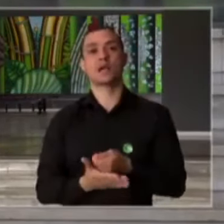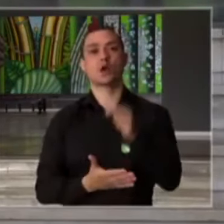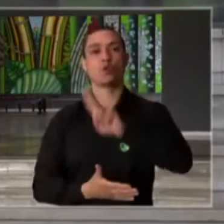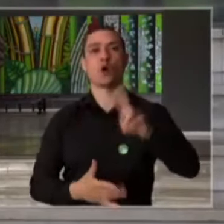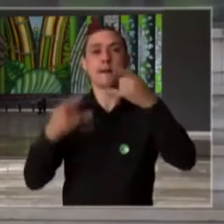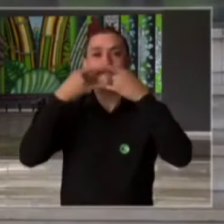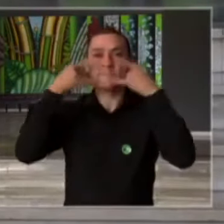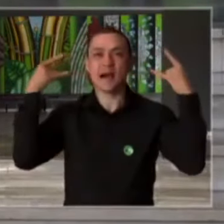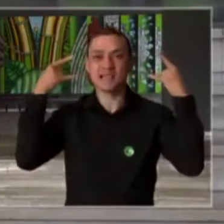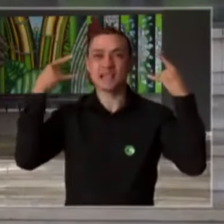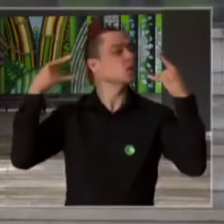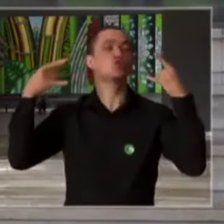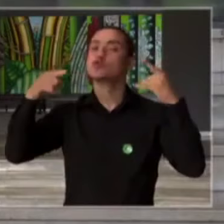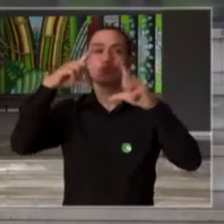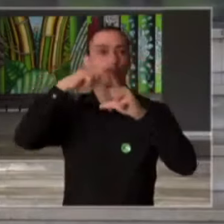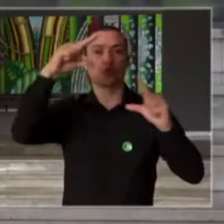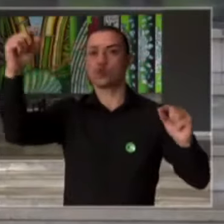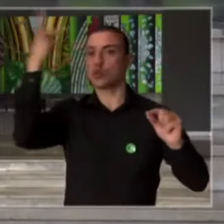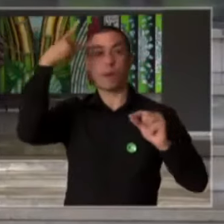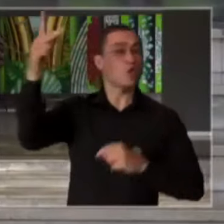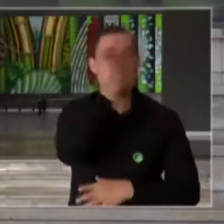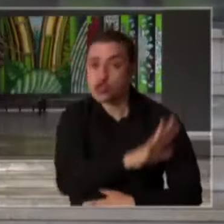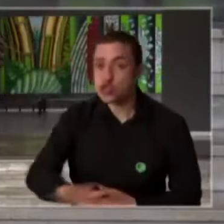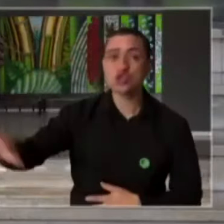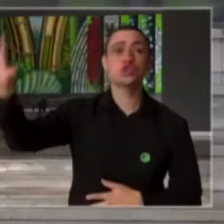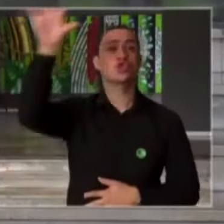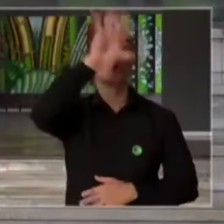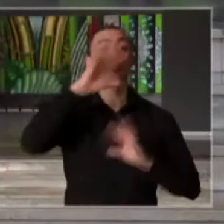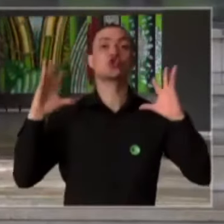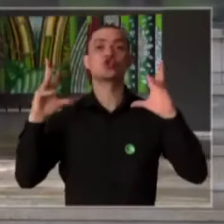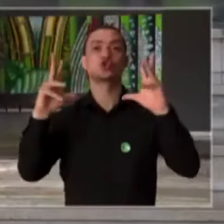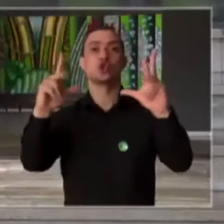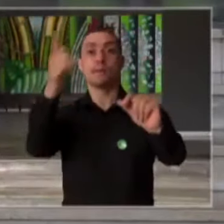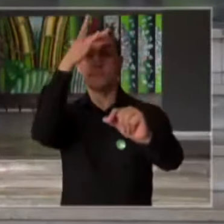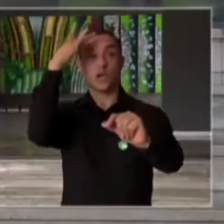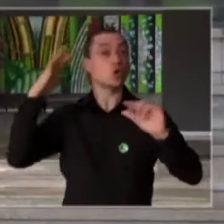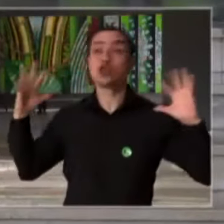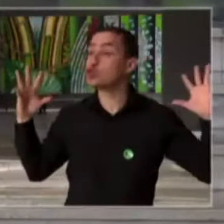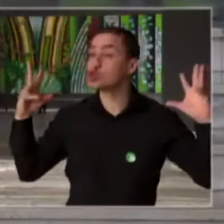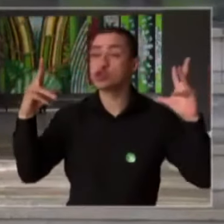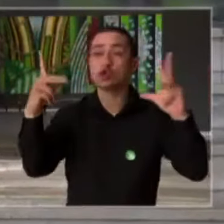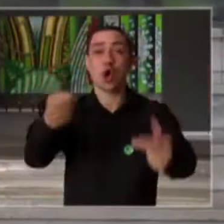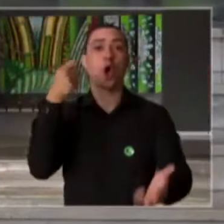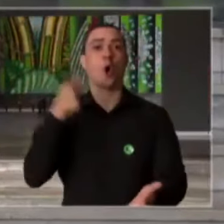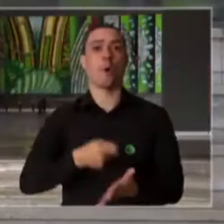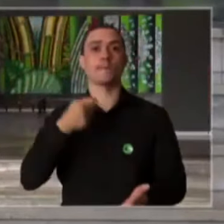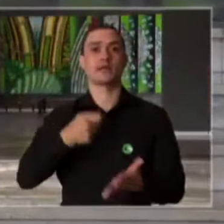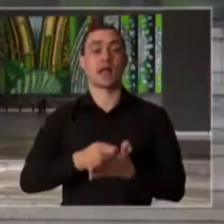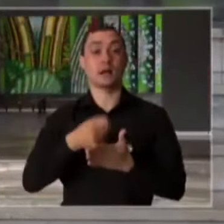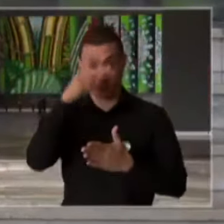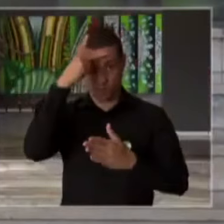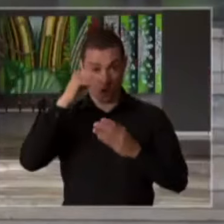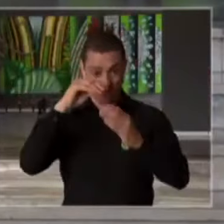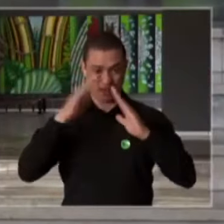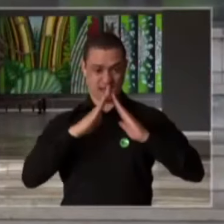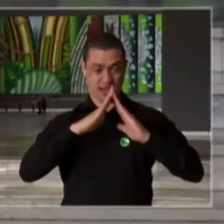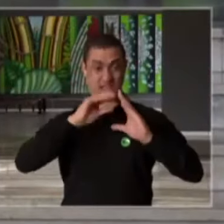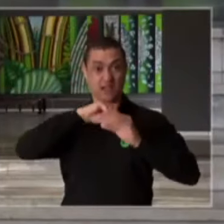uso de máscaras em todo o Estado de São Paulo por todos os cidadãos que estiverem